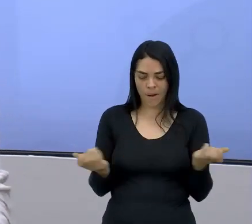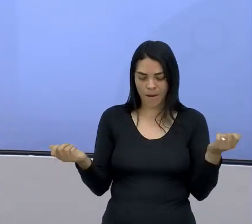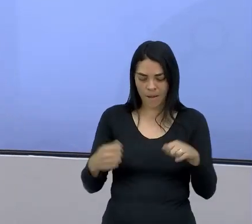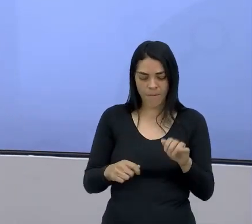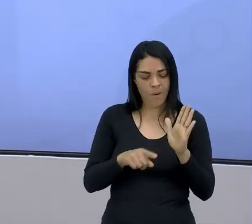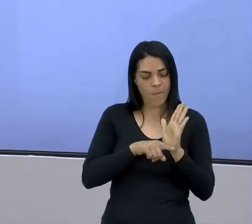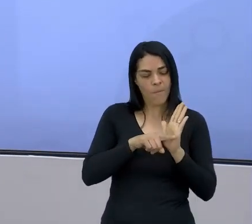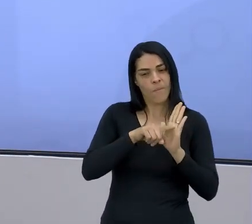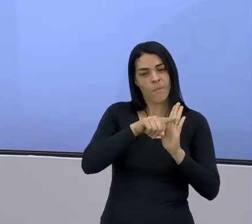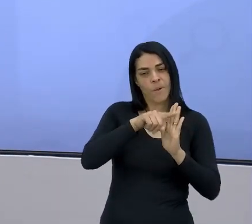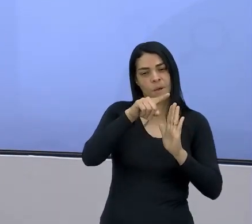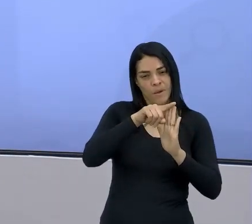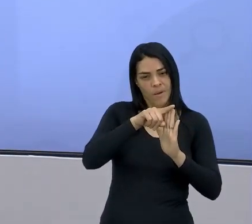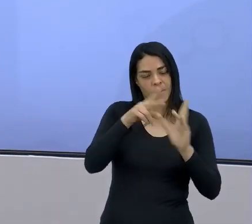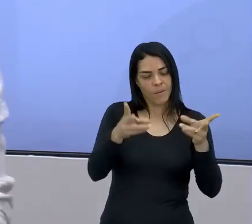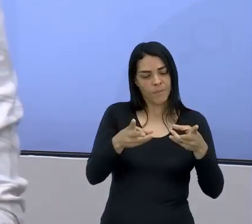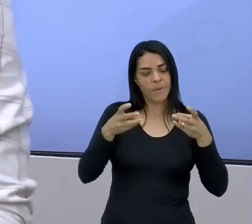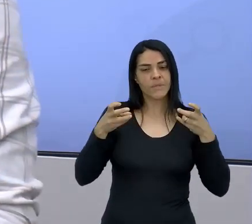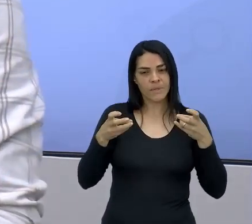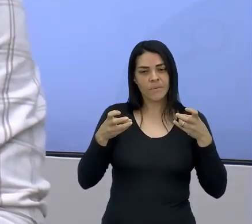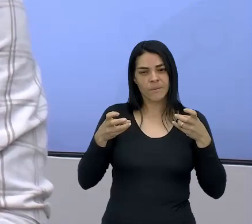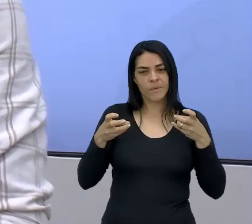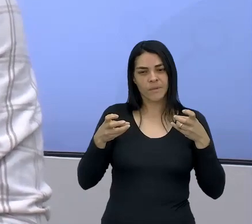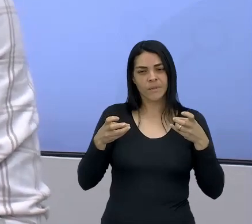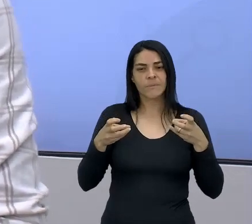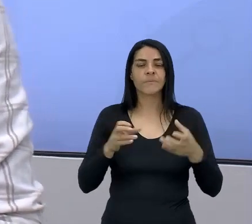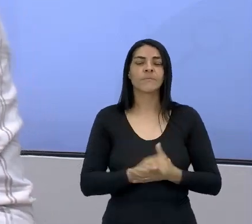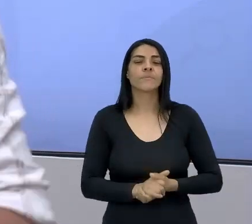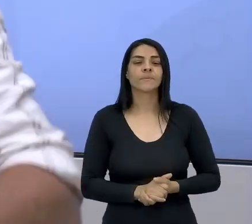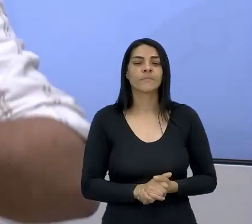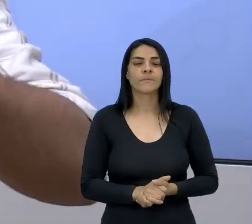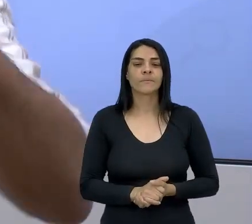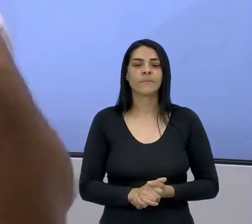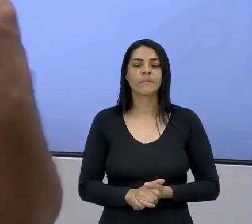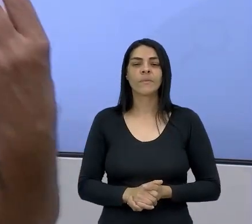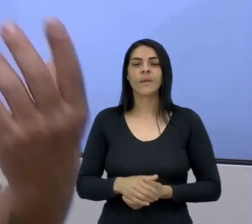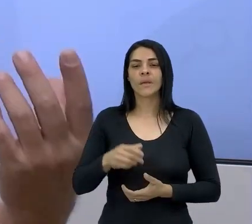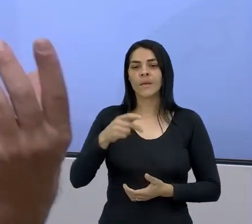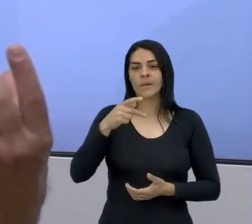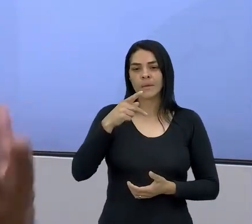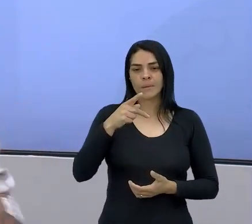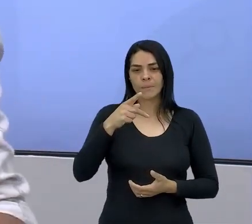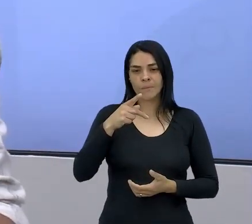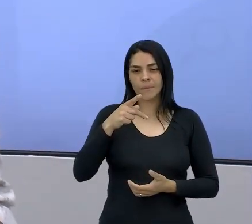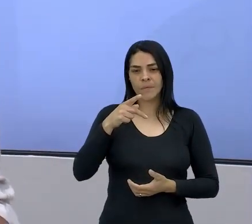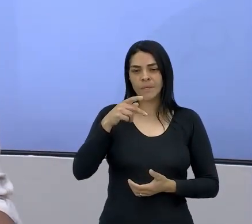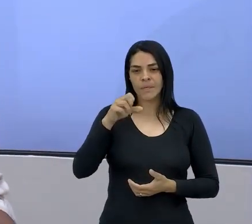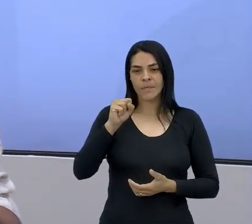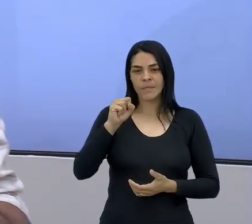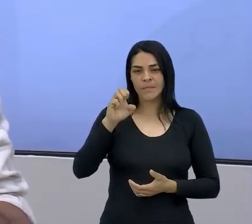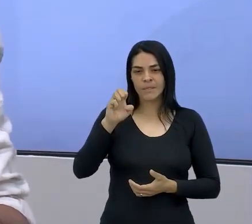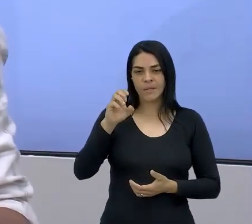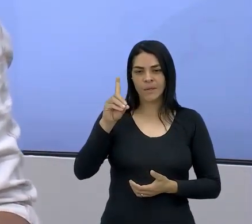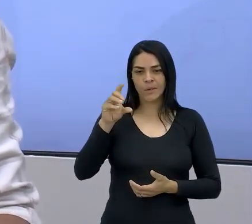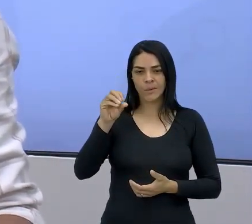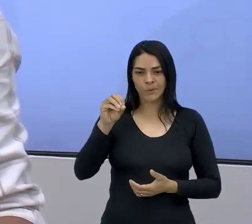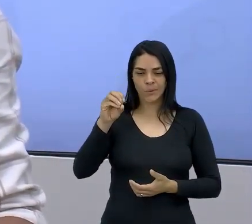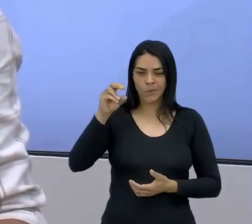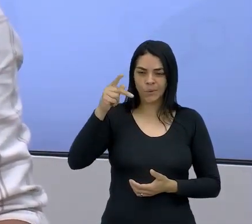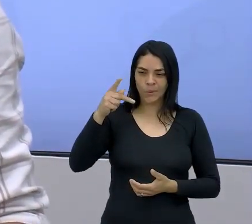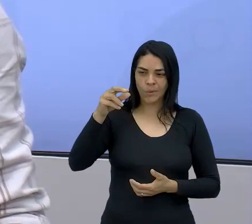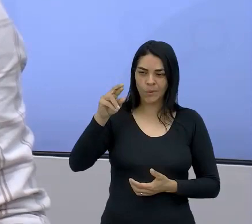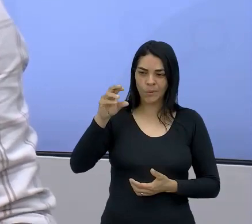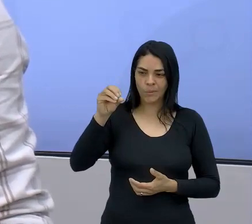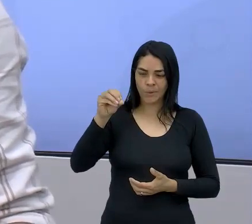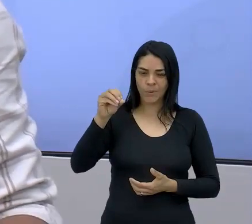a gente viu o que é uma pseudoprogramação. O que é a pseudoprogramação? Pseudoprogramação é quando você faz o